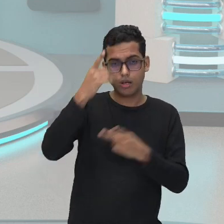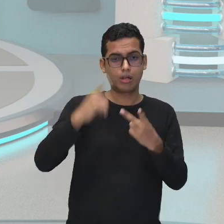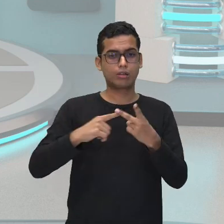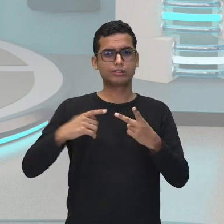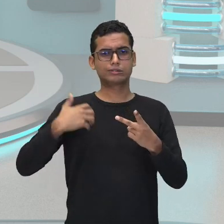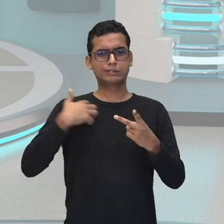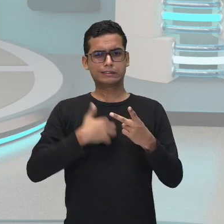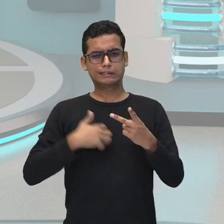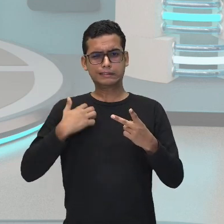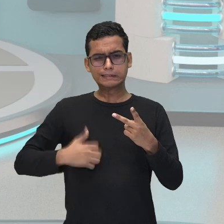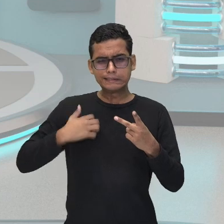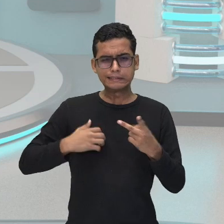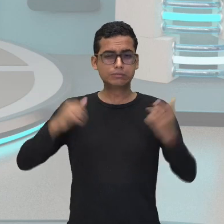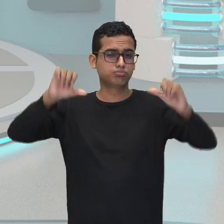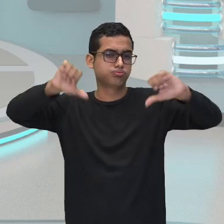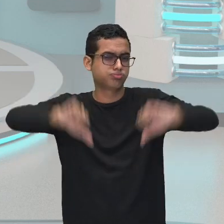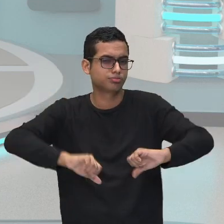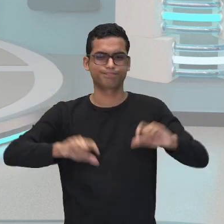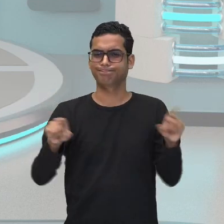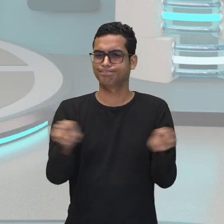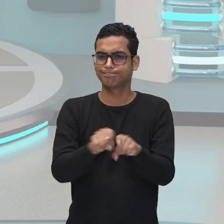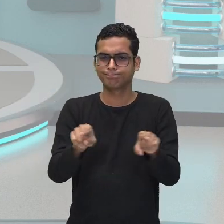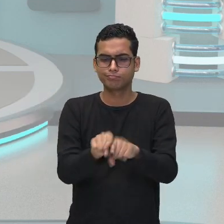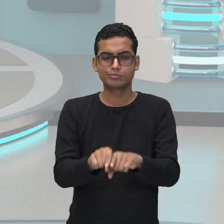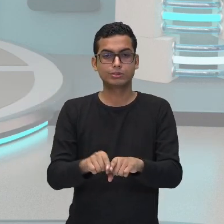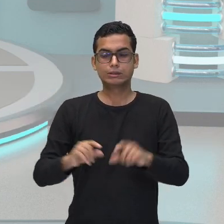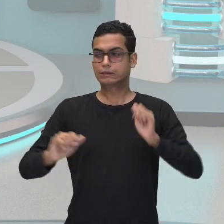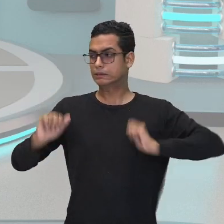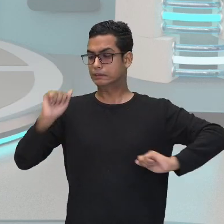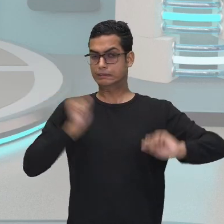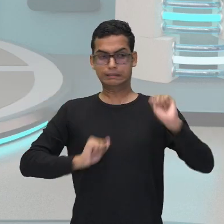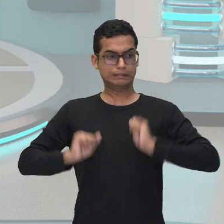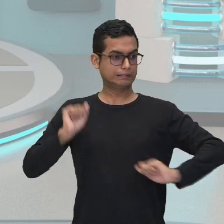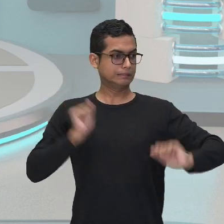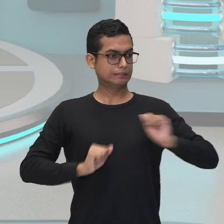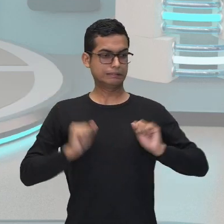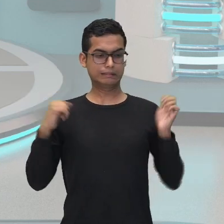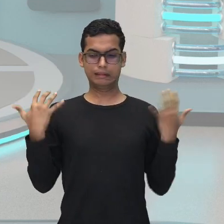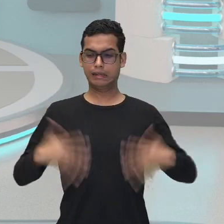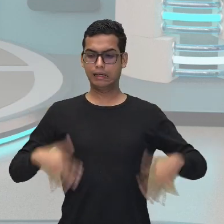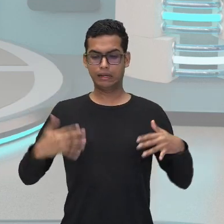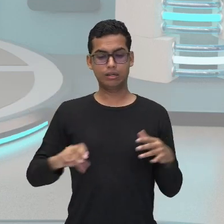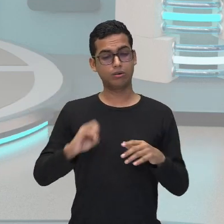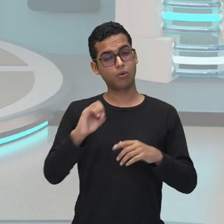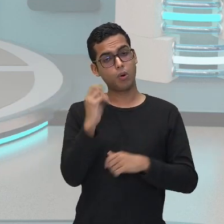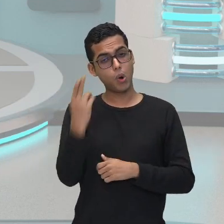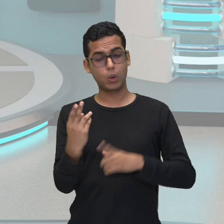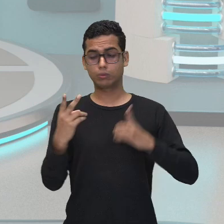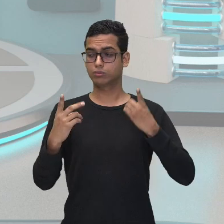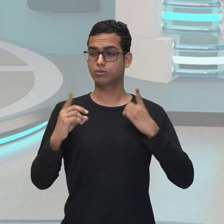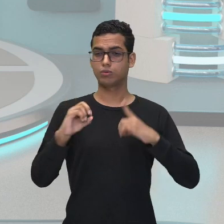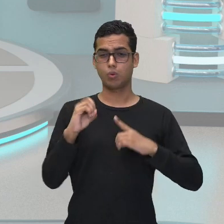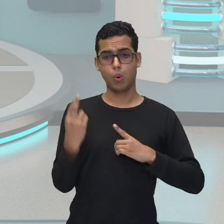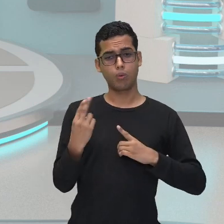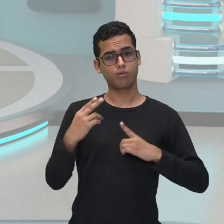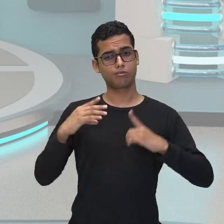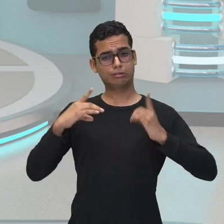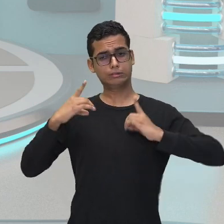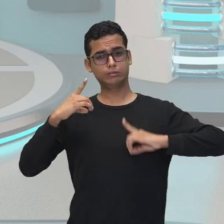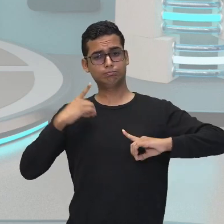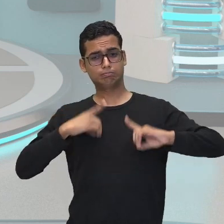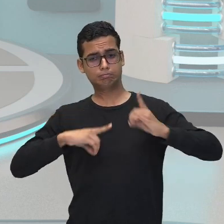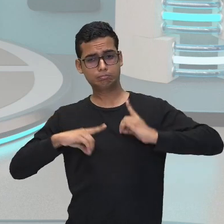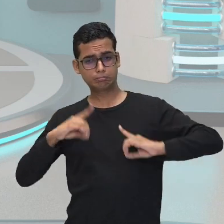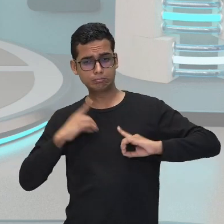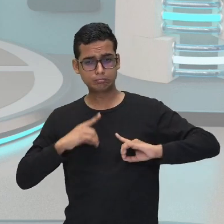estresse, né, a ansiedade, muitas vezes o surgimento de um quadro depressivo. Tem também a pessoa